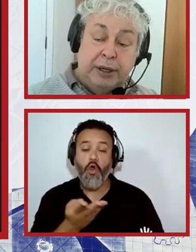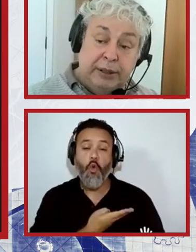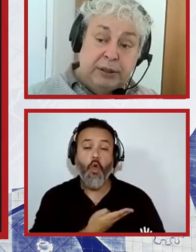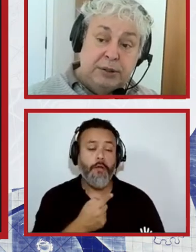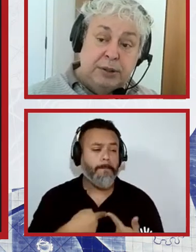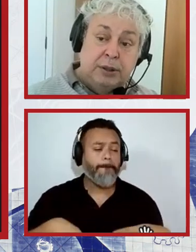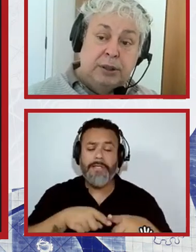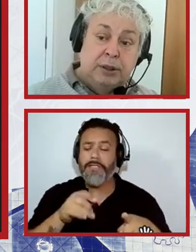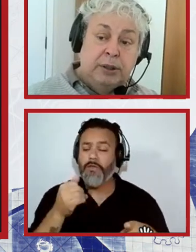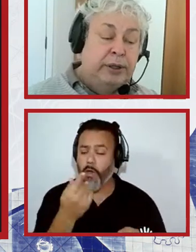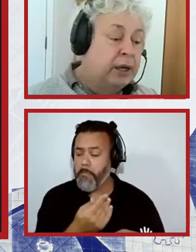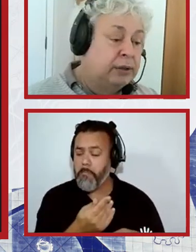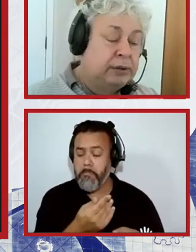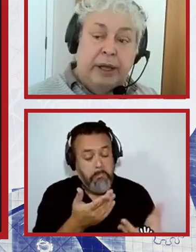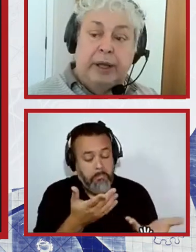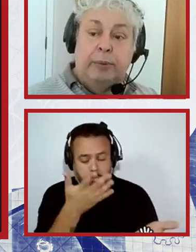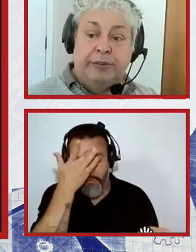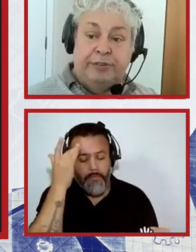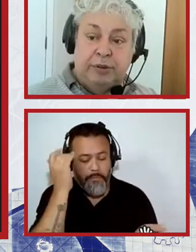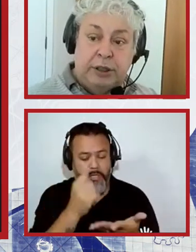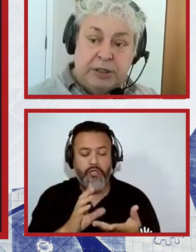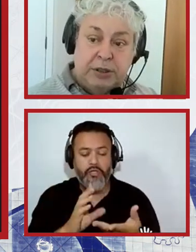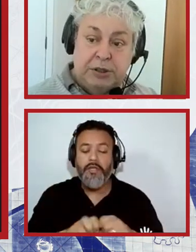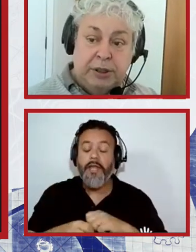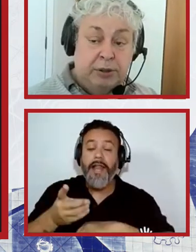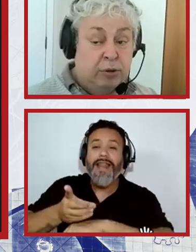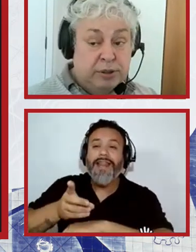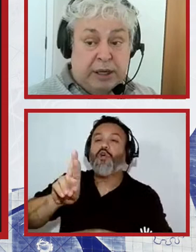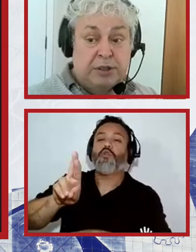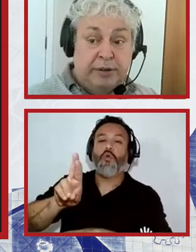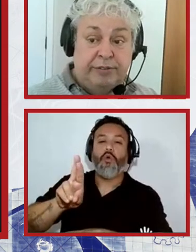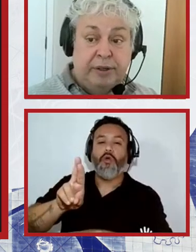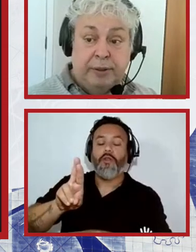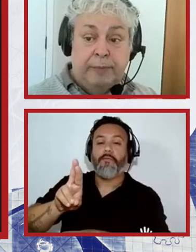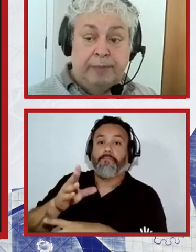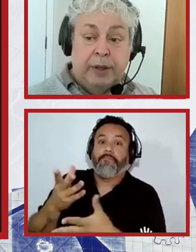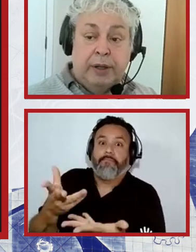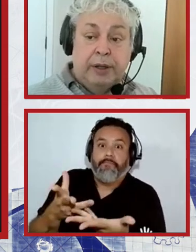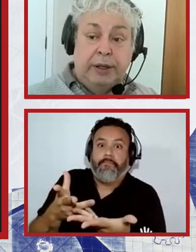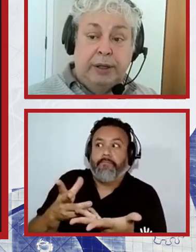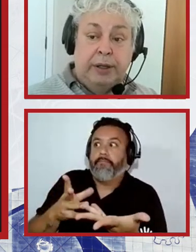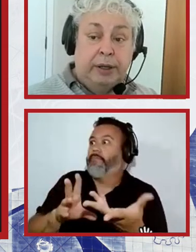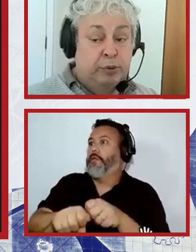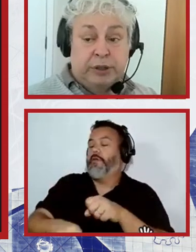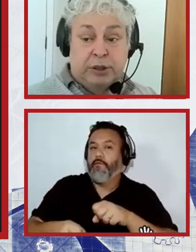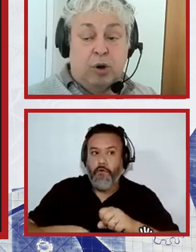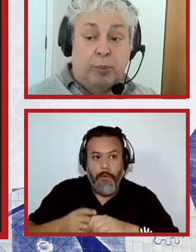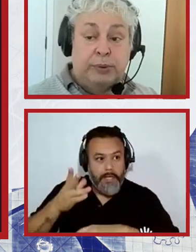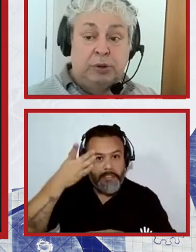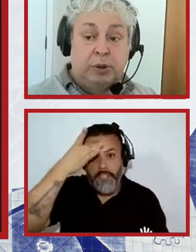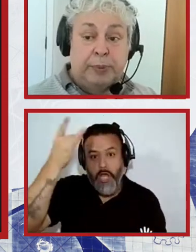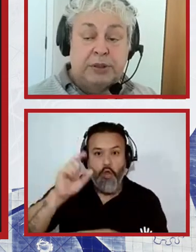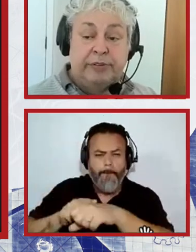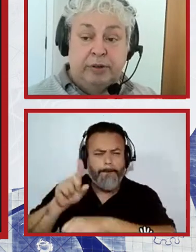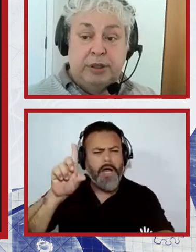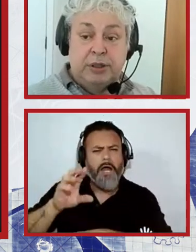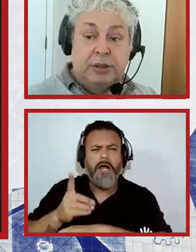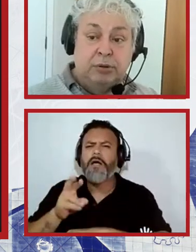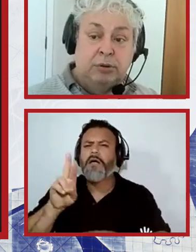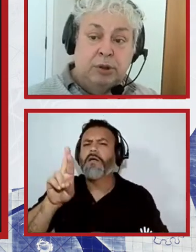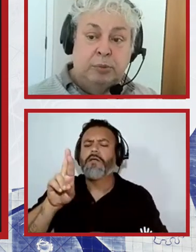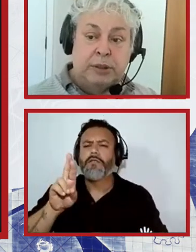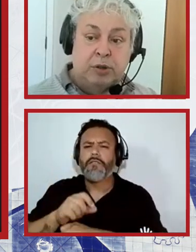na área de letras, né? E ela tem uma dificuldade bastante grande, não consegue escrever, e usa só o computador para